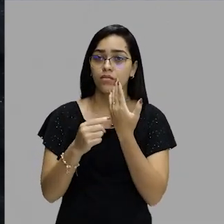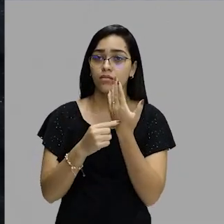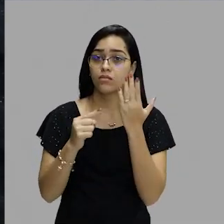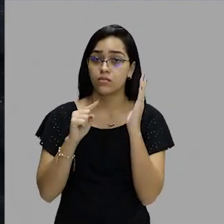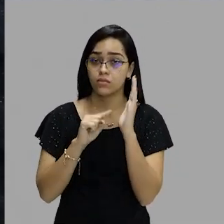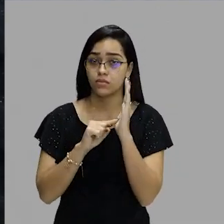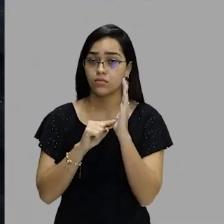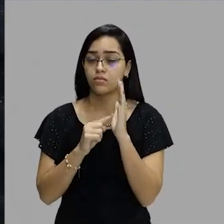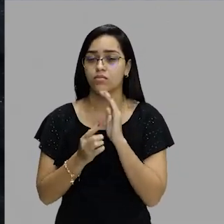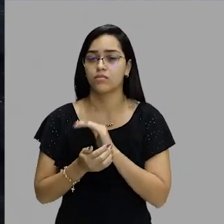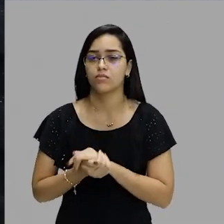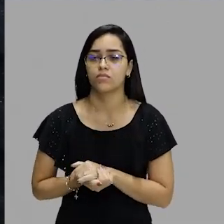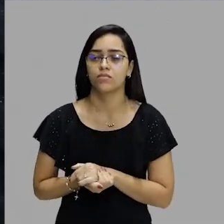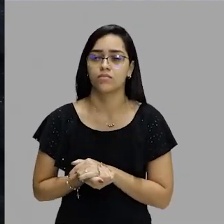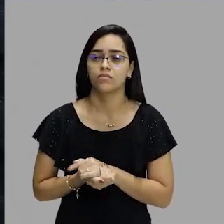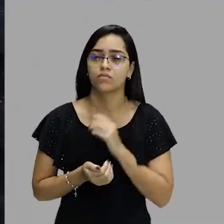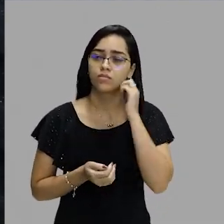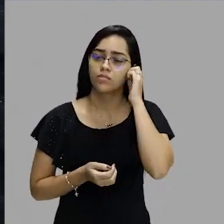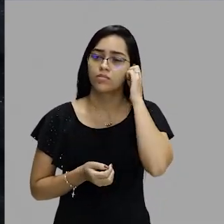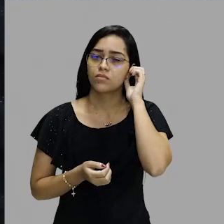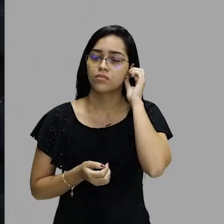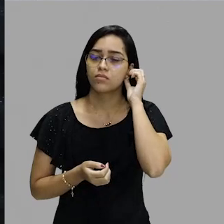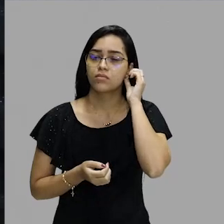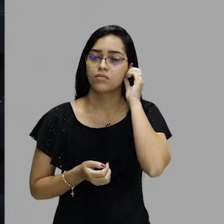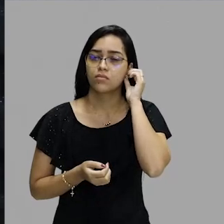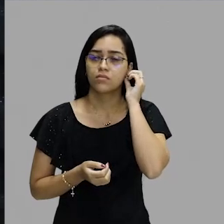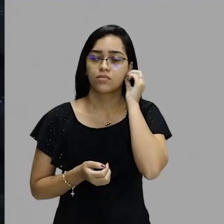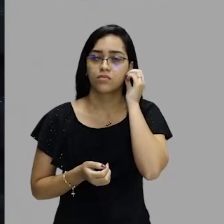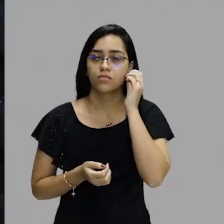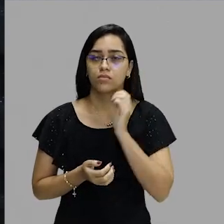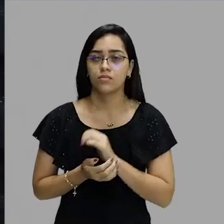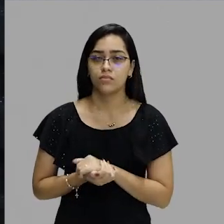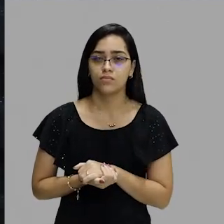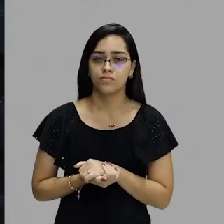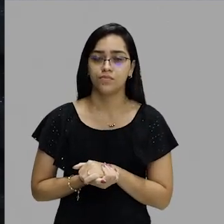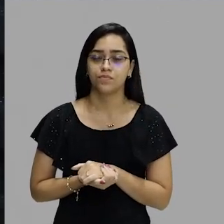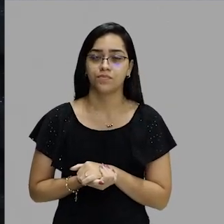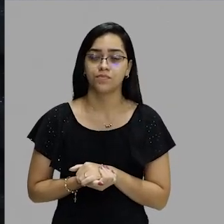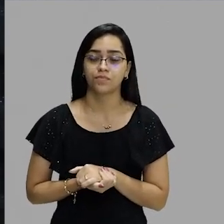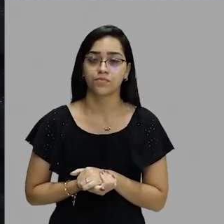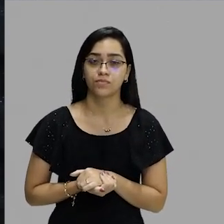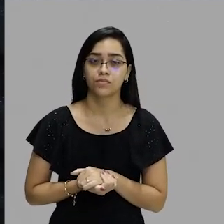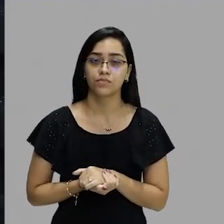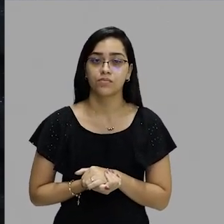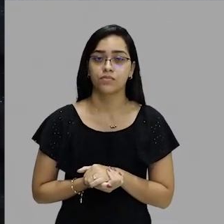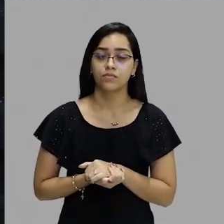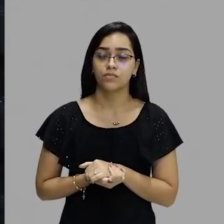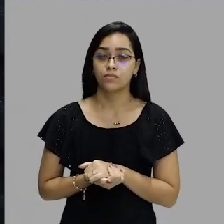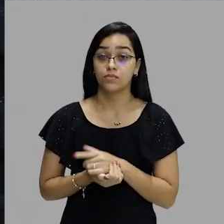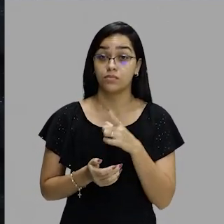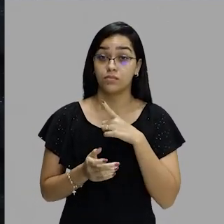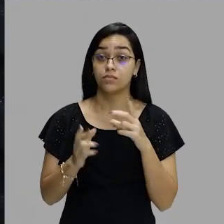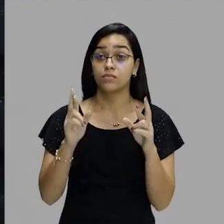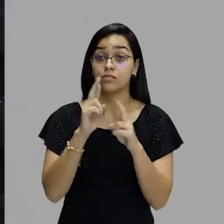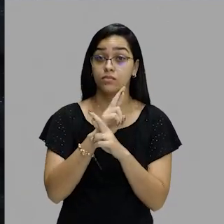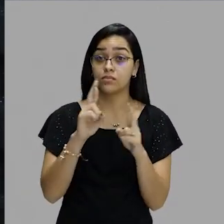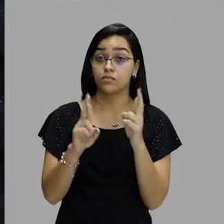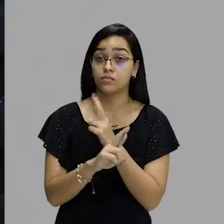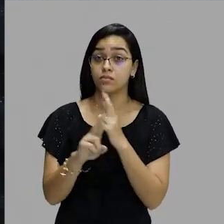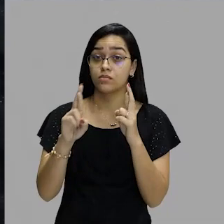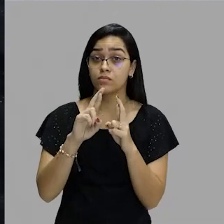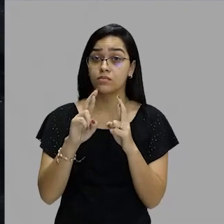Metáfora é uma figura de linguagem que usa palavras, vai estabelecer para fazer